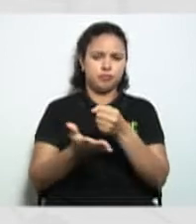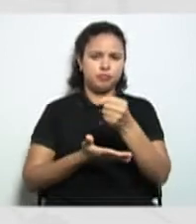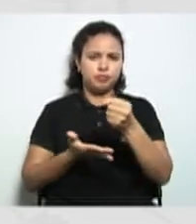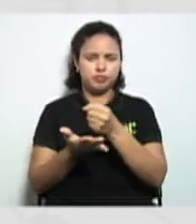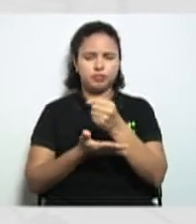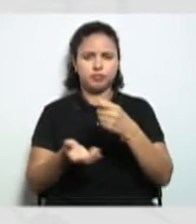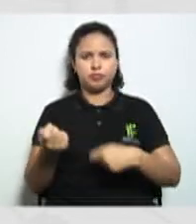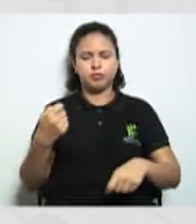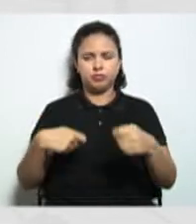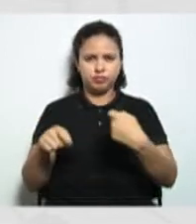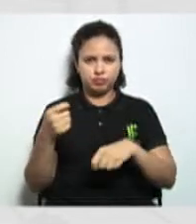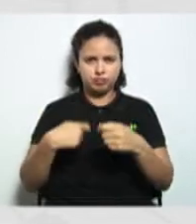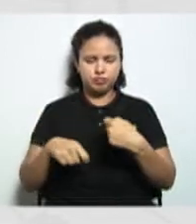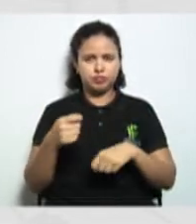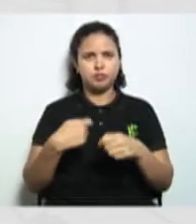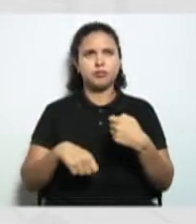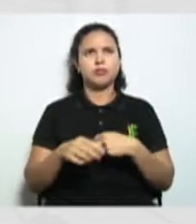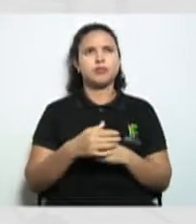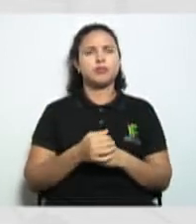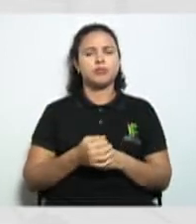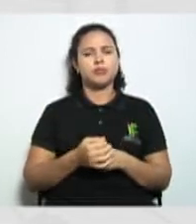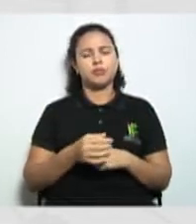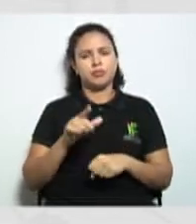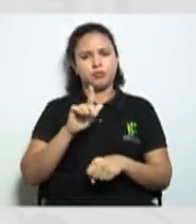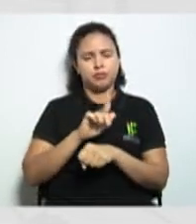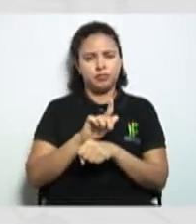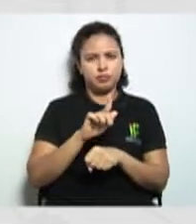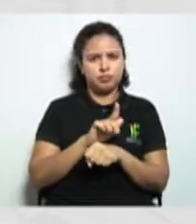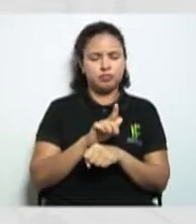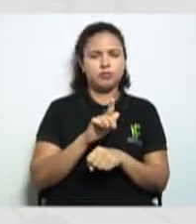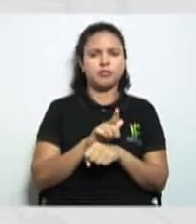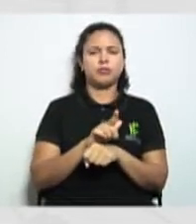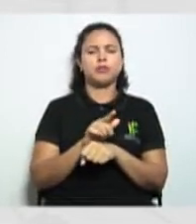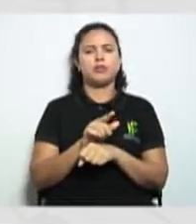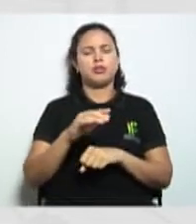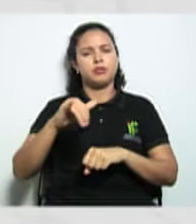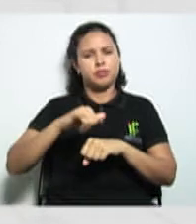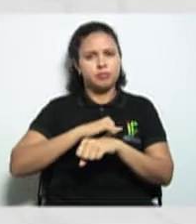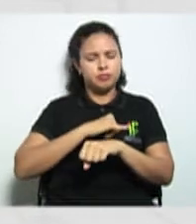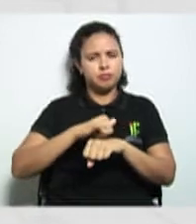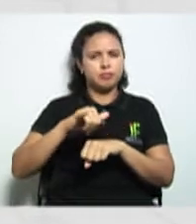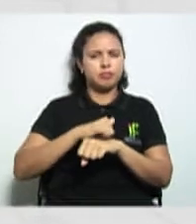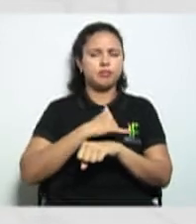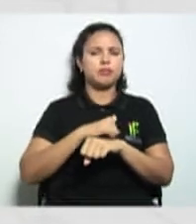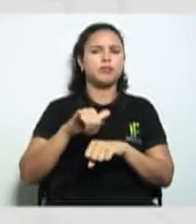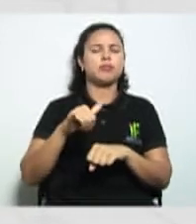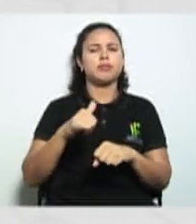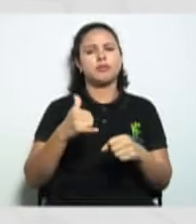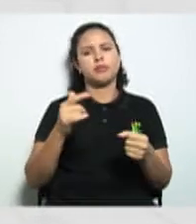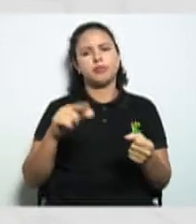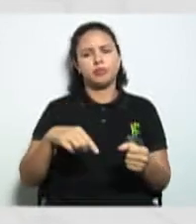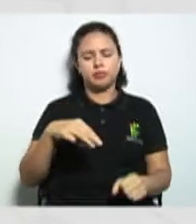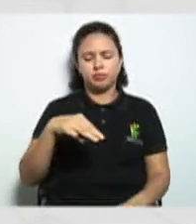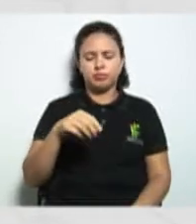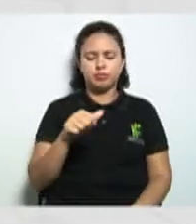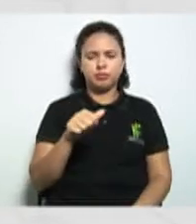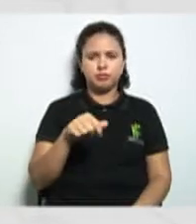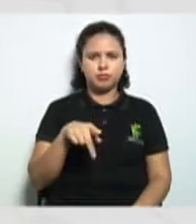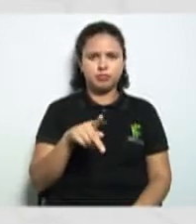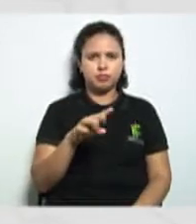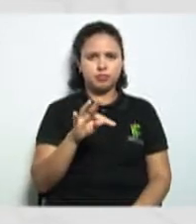já cursaram, gestão da qualidade, técnicas de negociação, gestão de marketing,